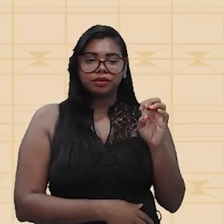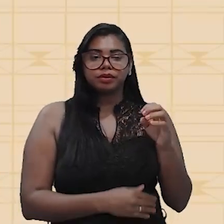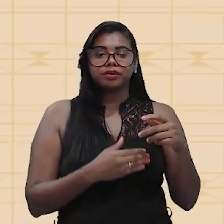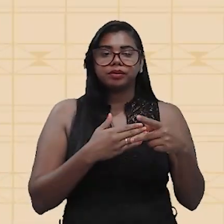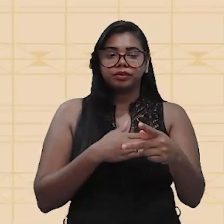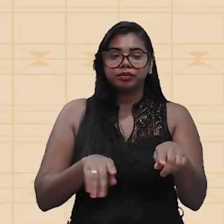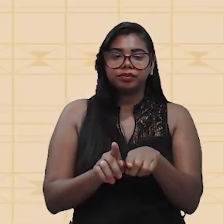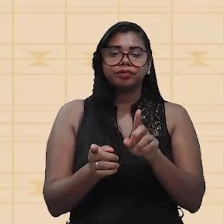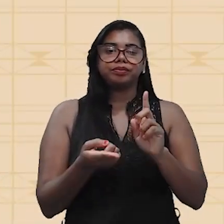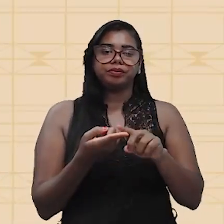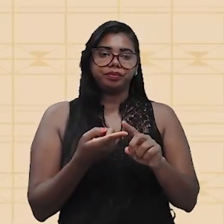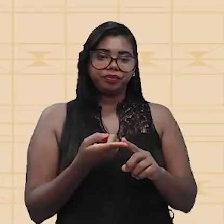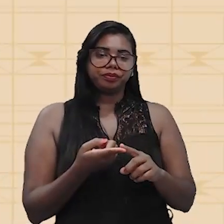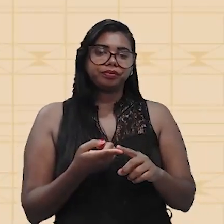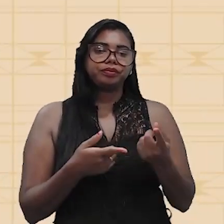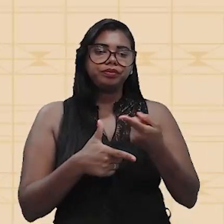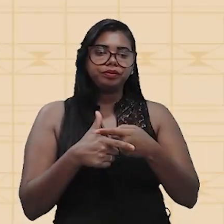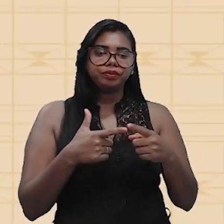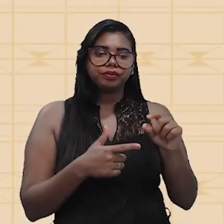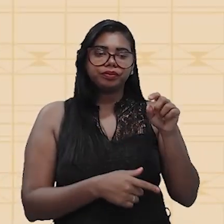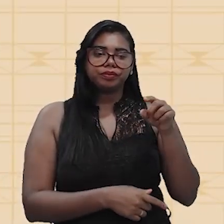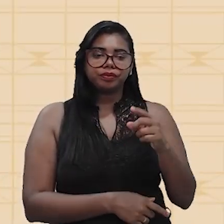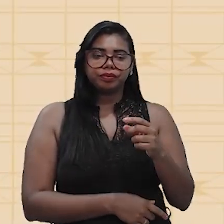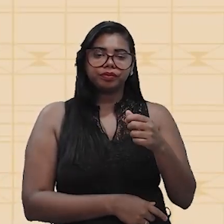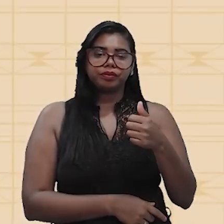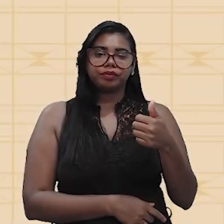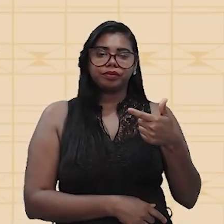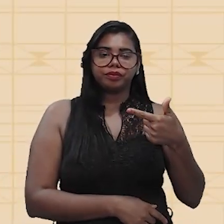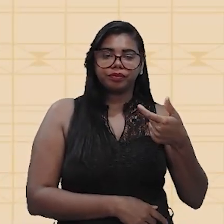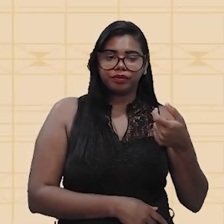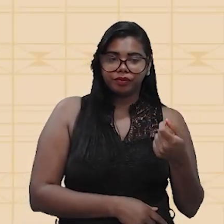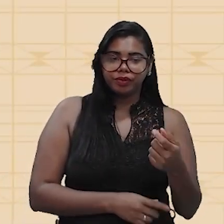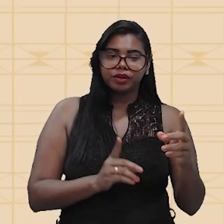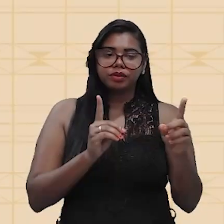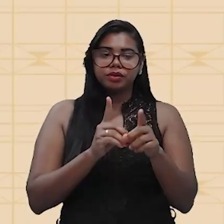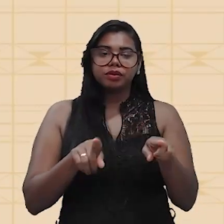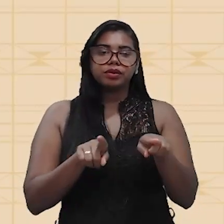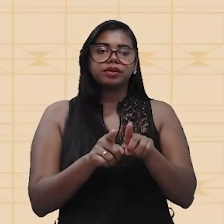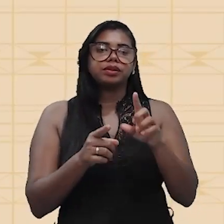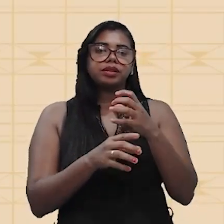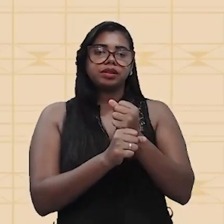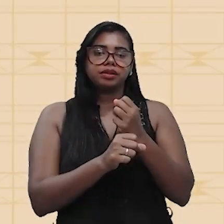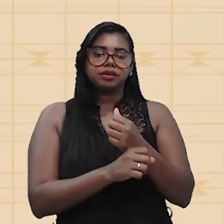6.000 dividido por 1.120, nós vamos encontrar um valor de